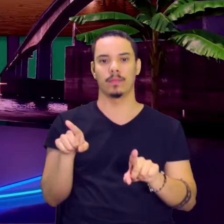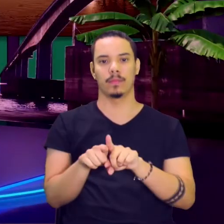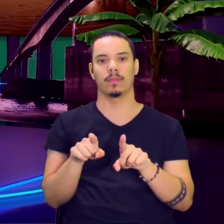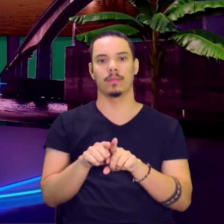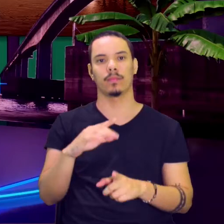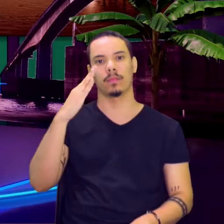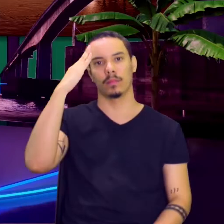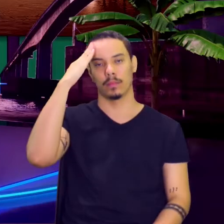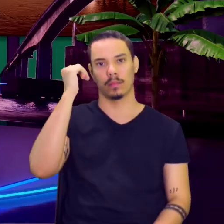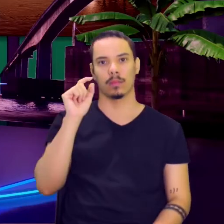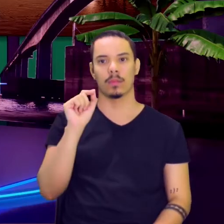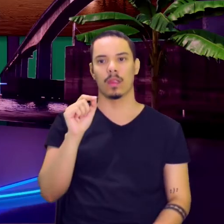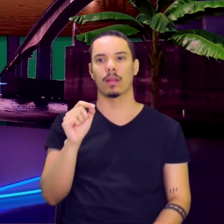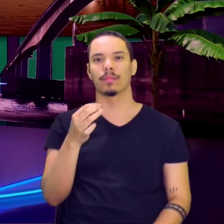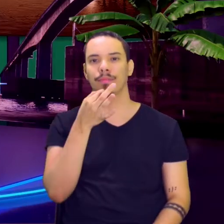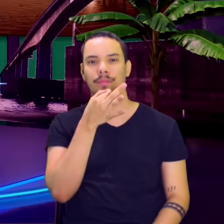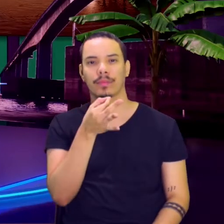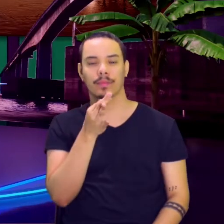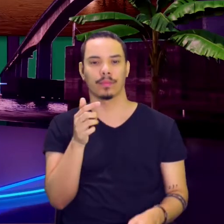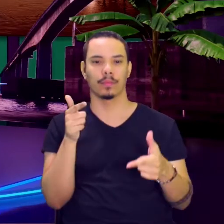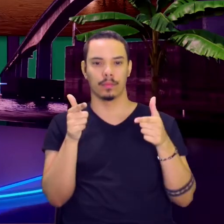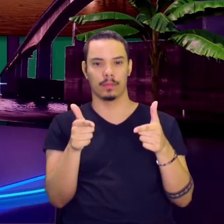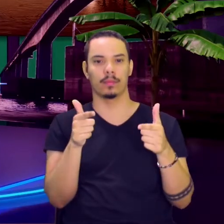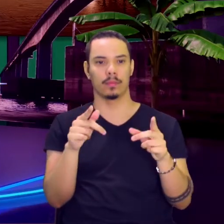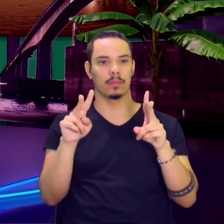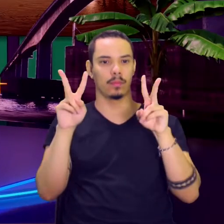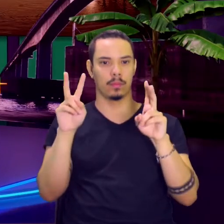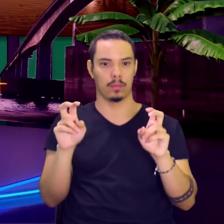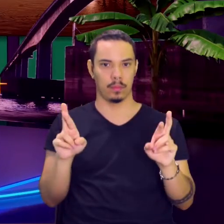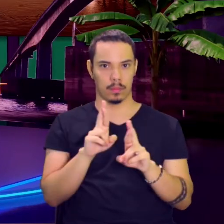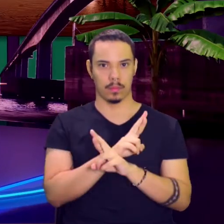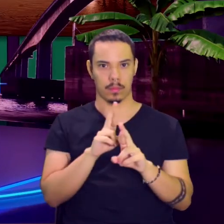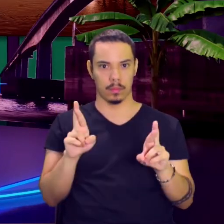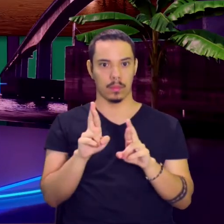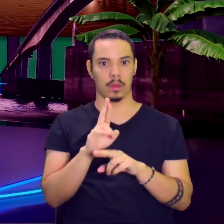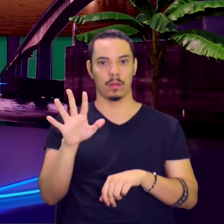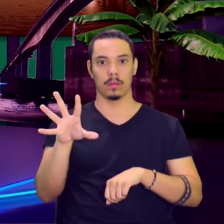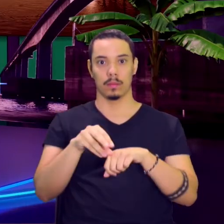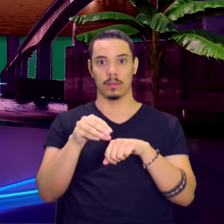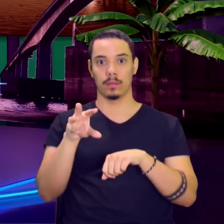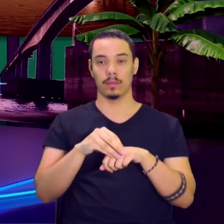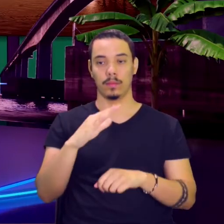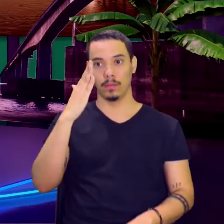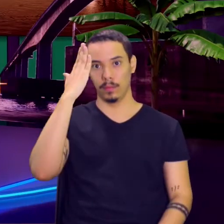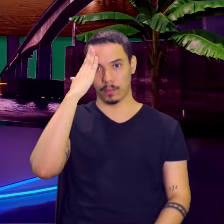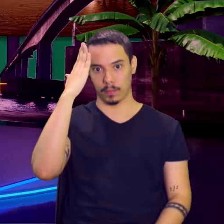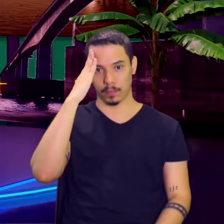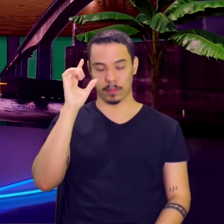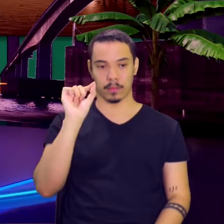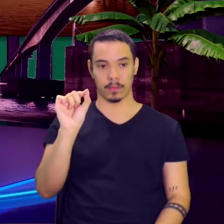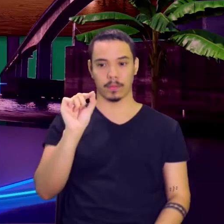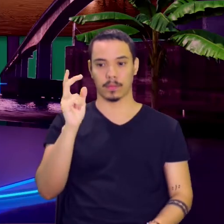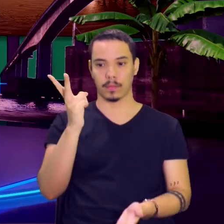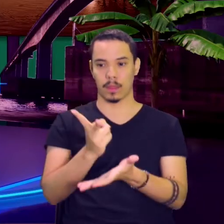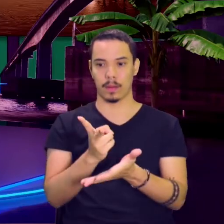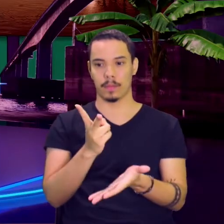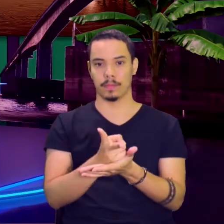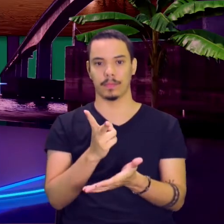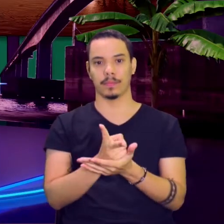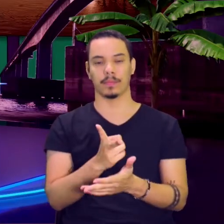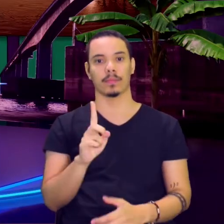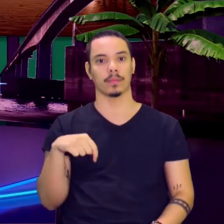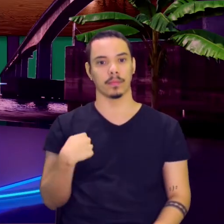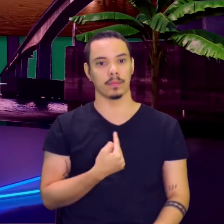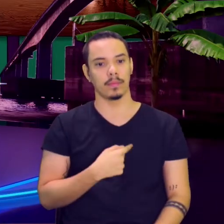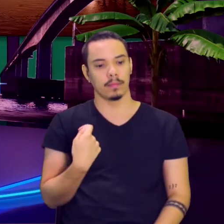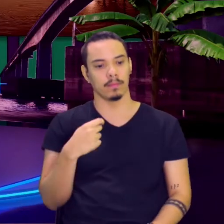e gerar uma criticidade em relação a esse conhecimento, em saber que, ao mesmo tempo que a gente precisa